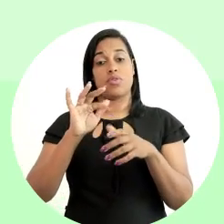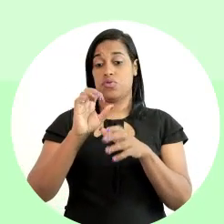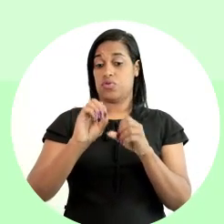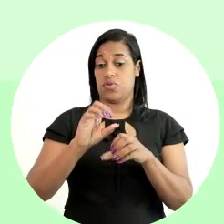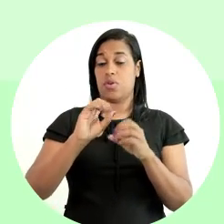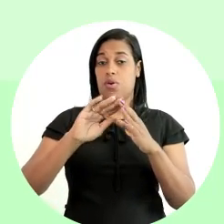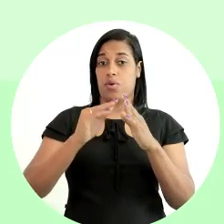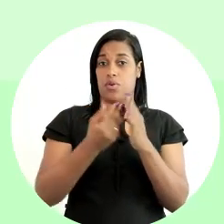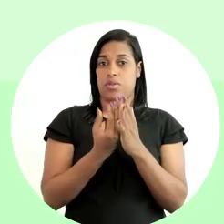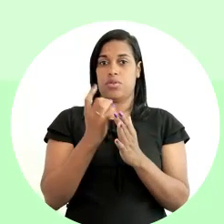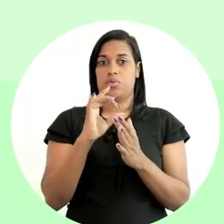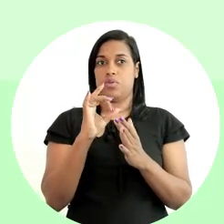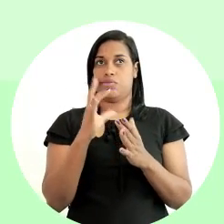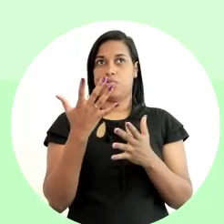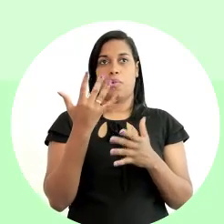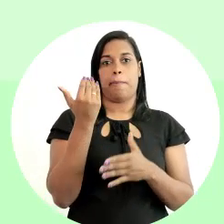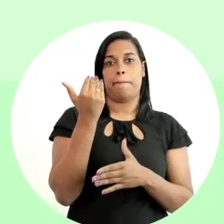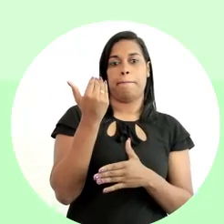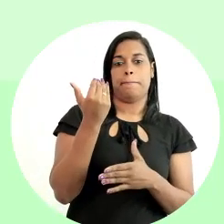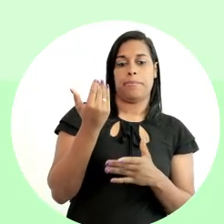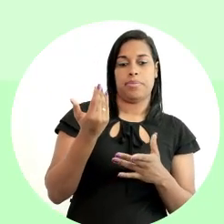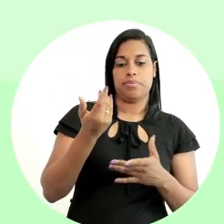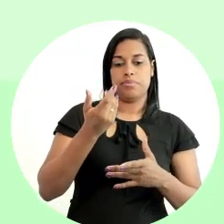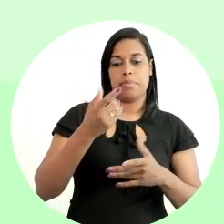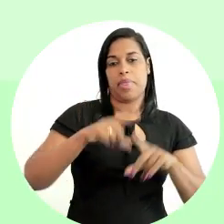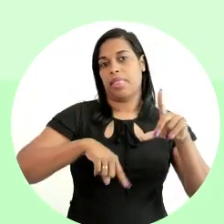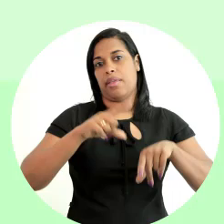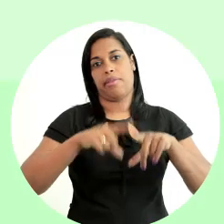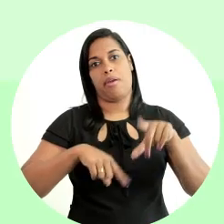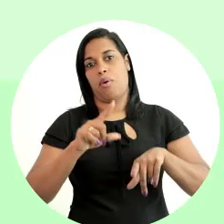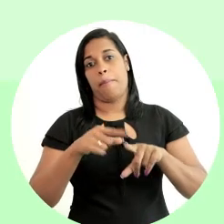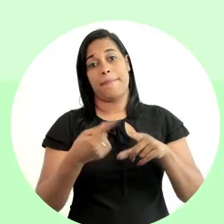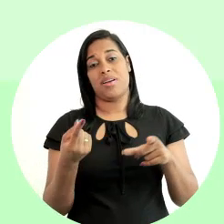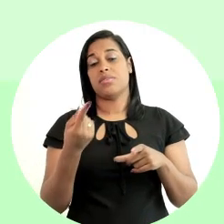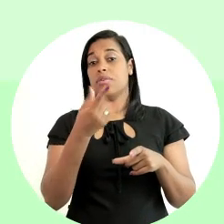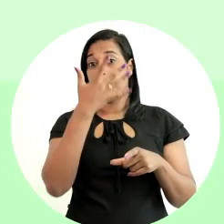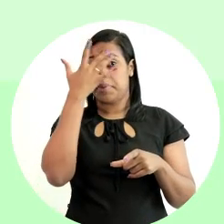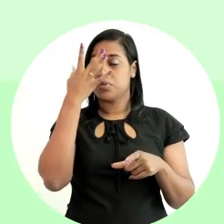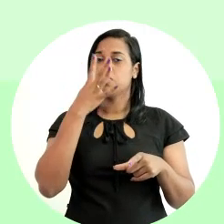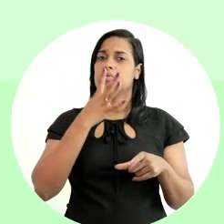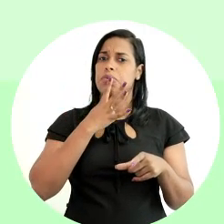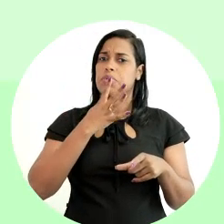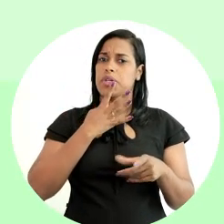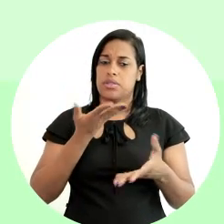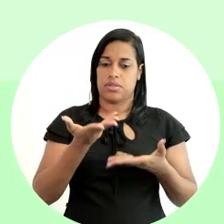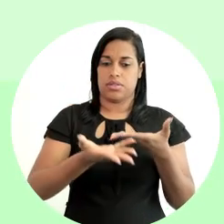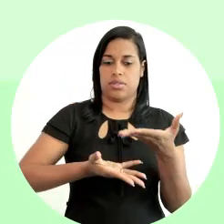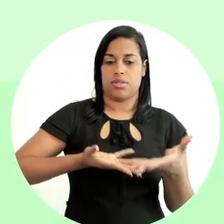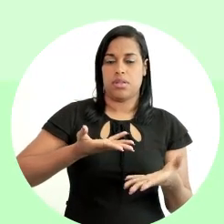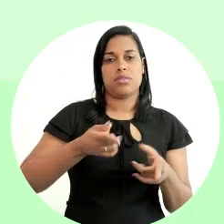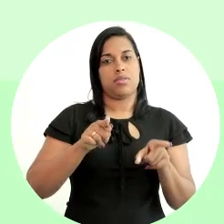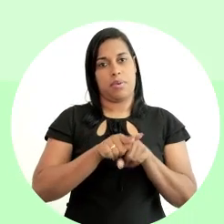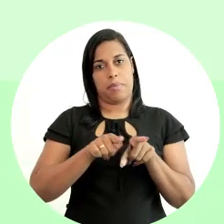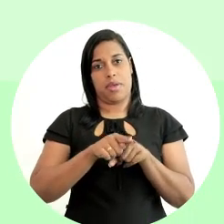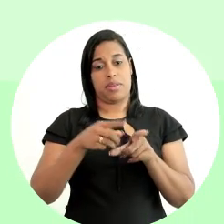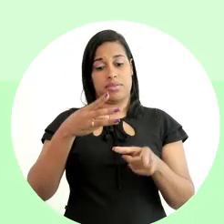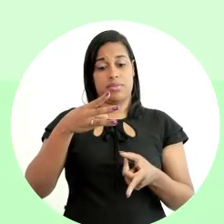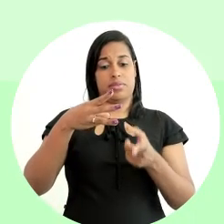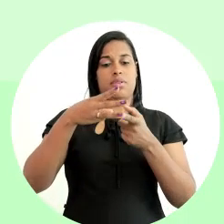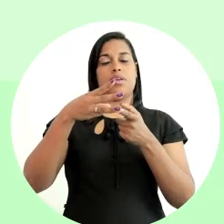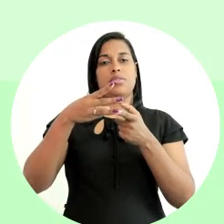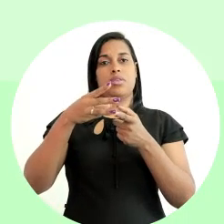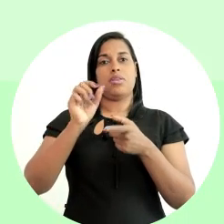apenas tijolo e cimento, mas são pessoas que se conhecem e que se tratam. E em